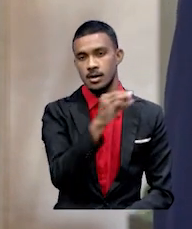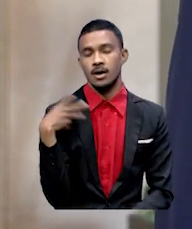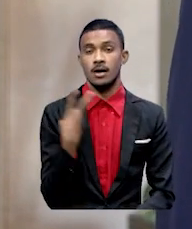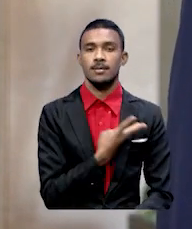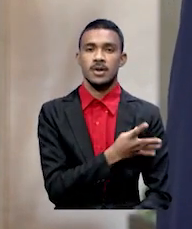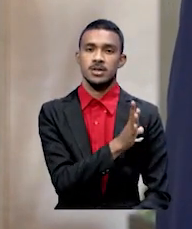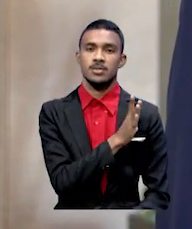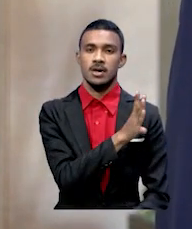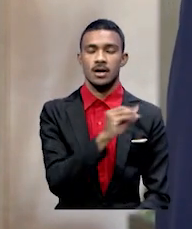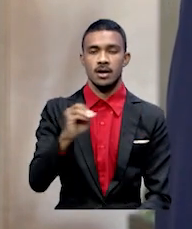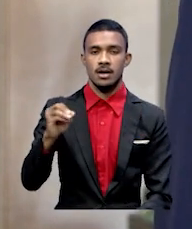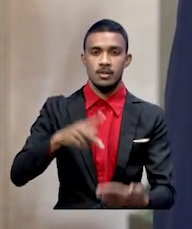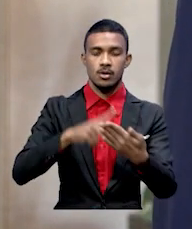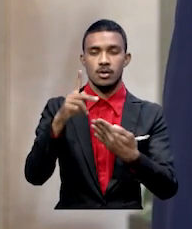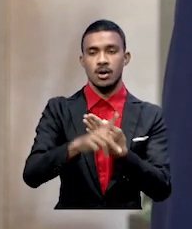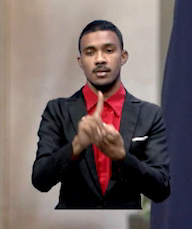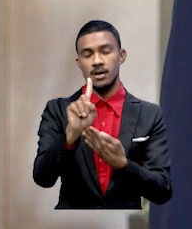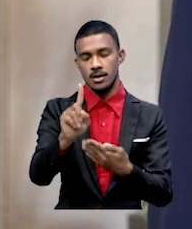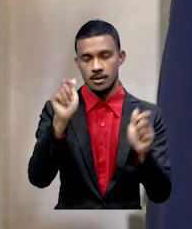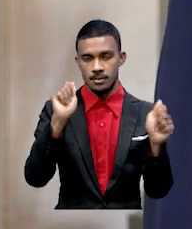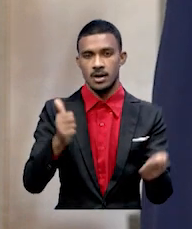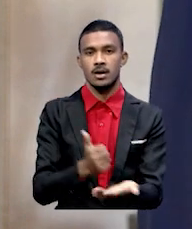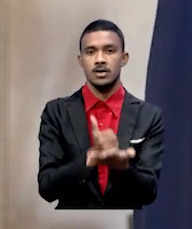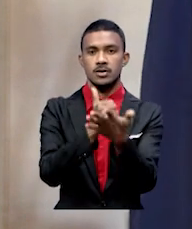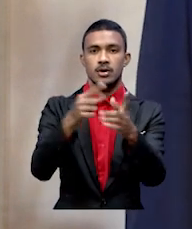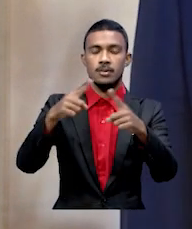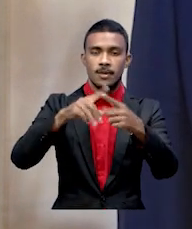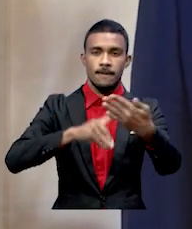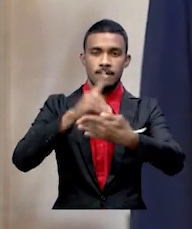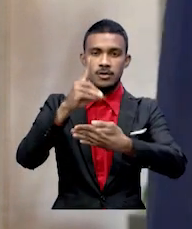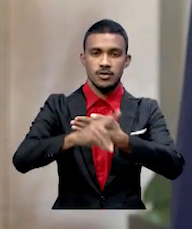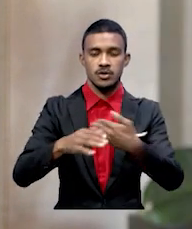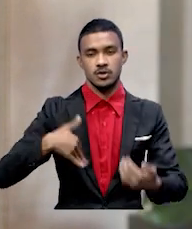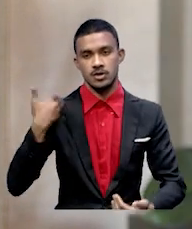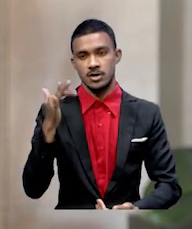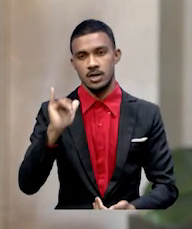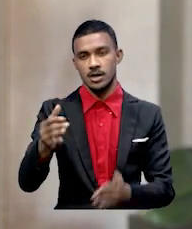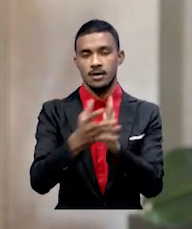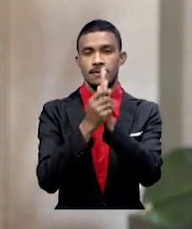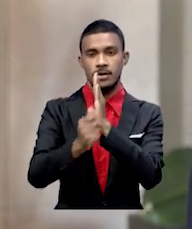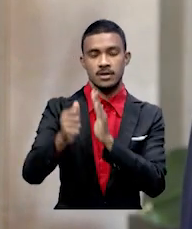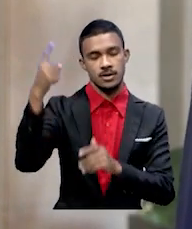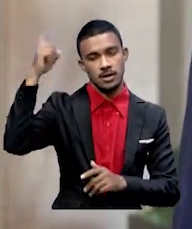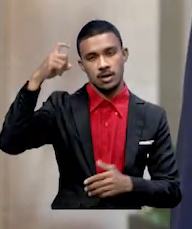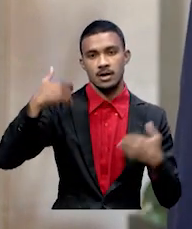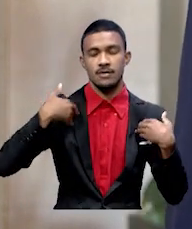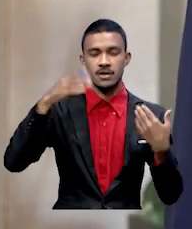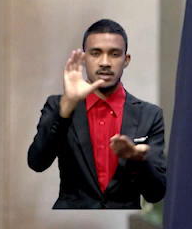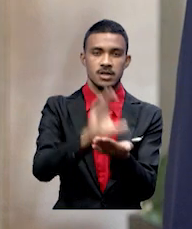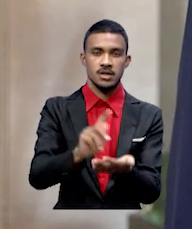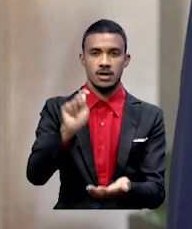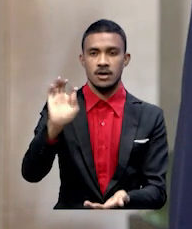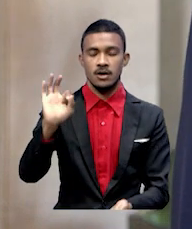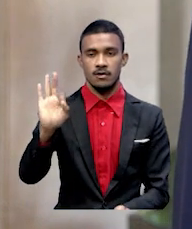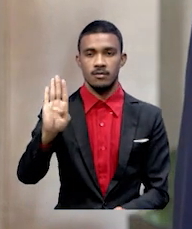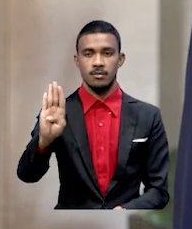kata programa ida ne bele kontribui ba ya desenvolve joven sire ninia abilidade ninia skill ilu ya sensi ya teknologia